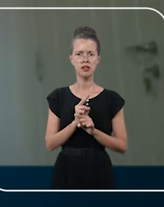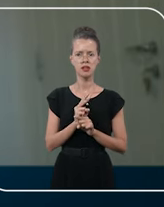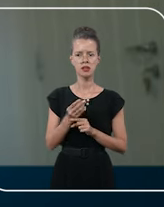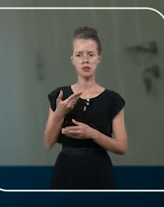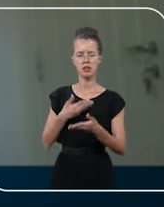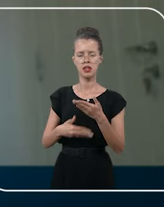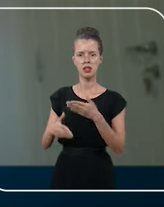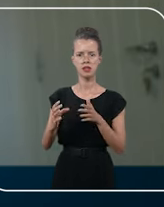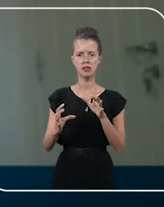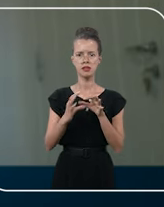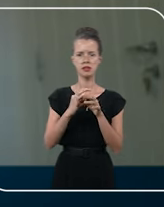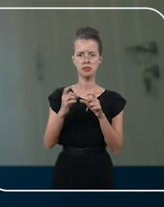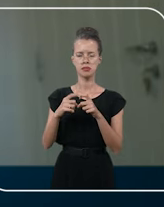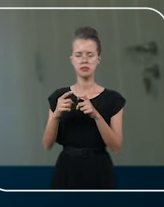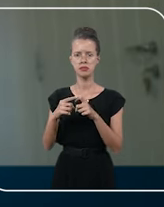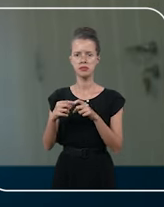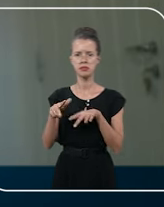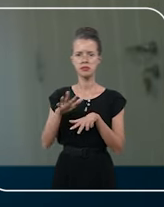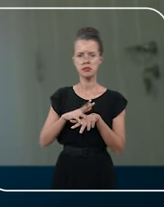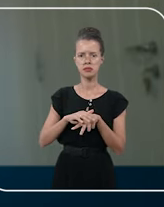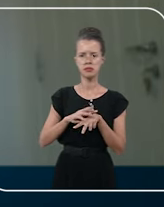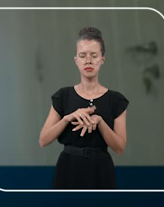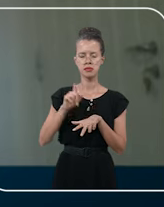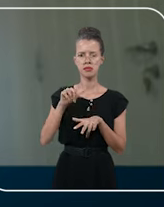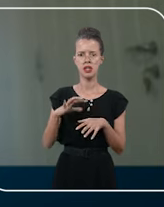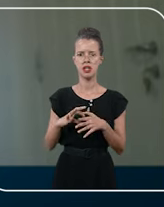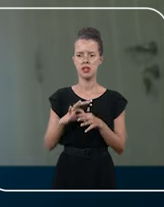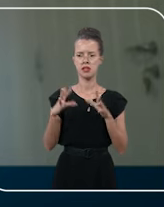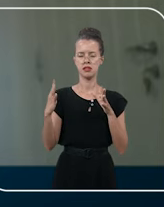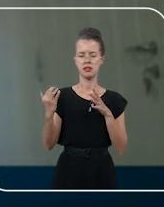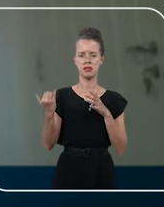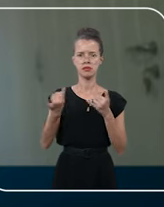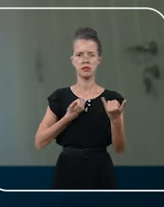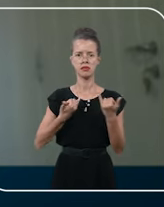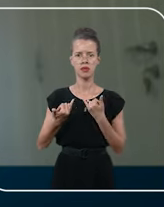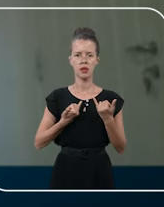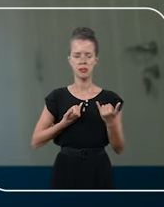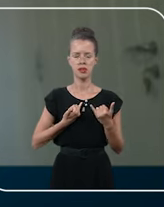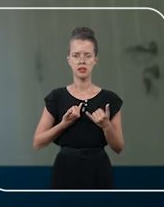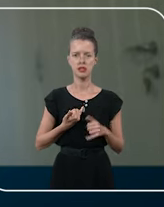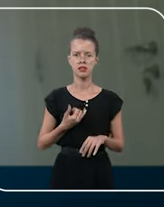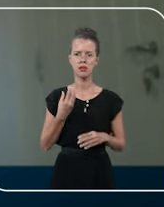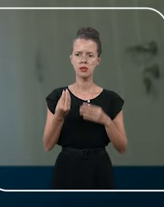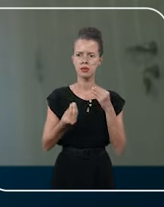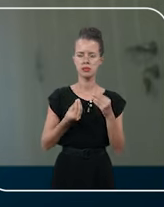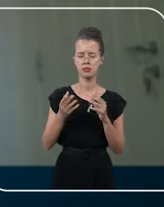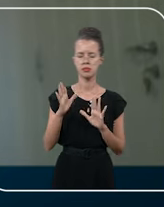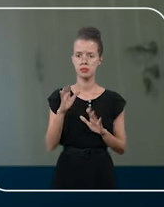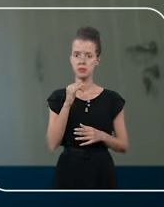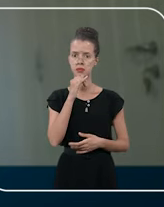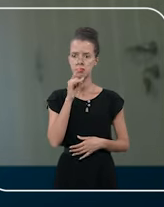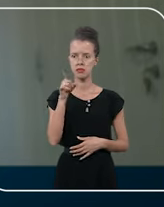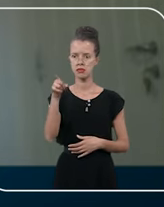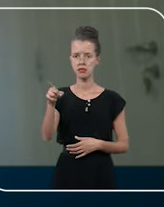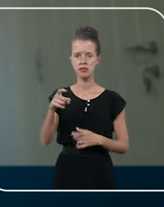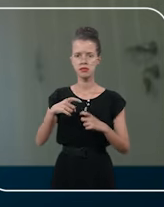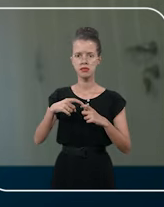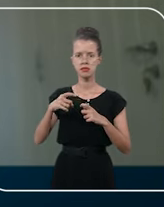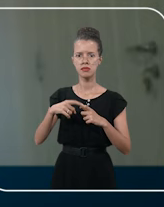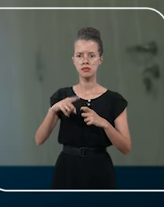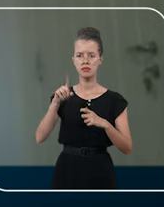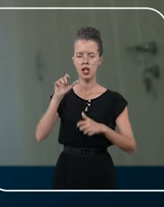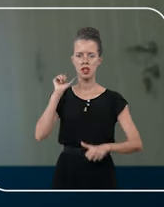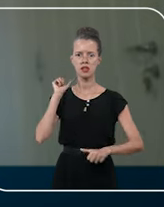de consentimento informado. Então, quando o médico vai fazer algum tipo de alteração, algum tipo